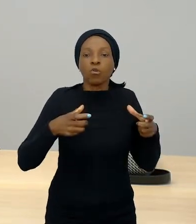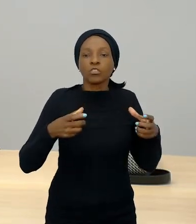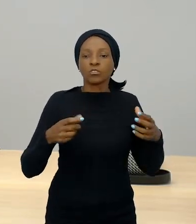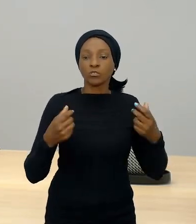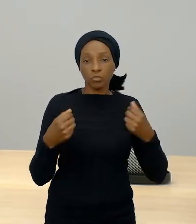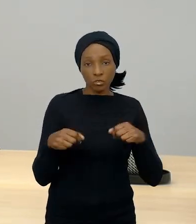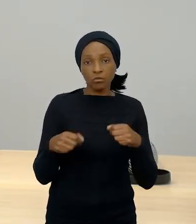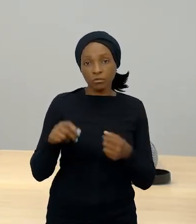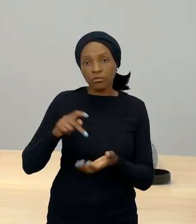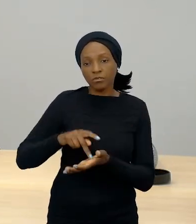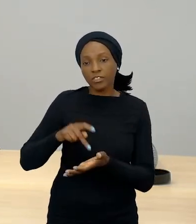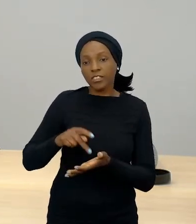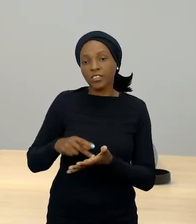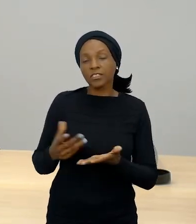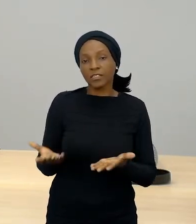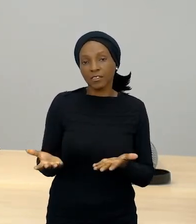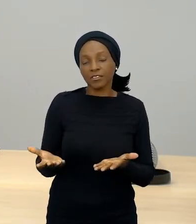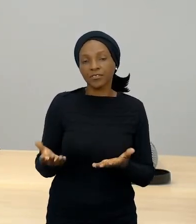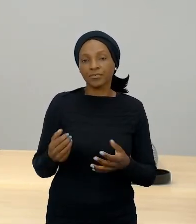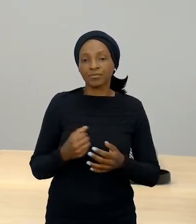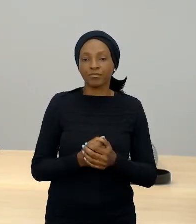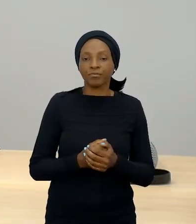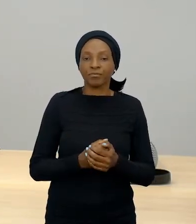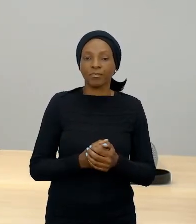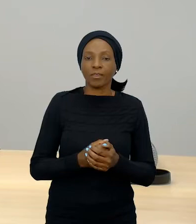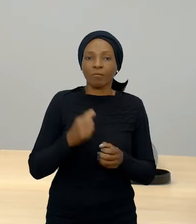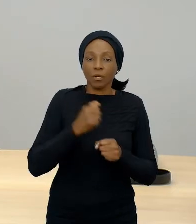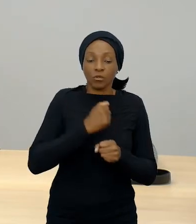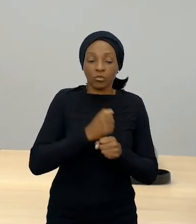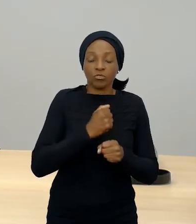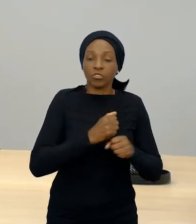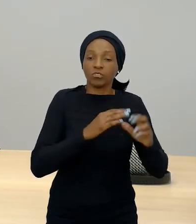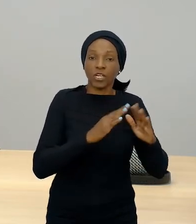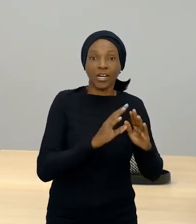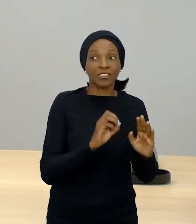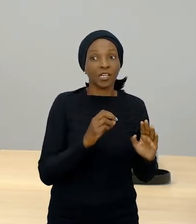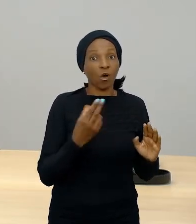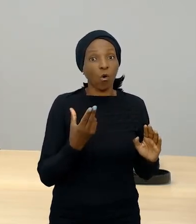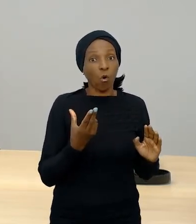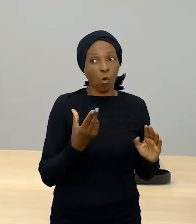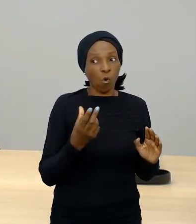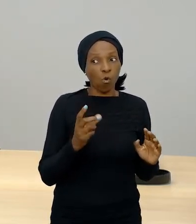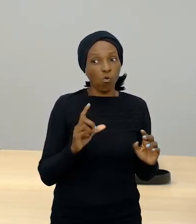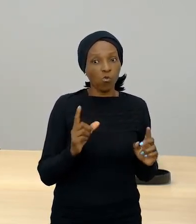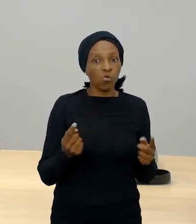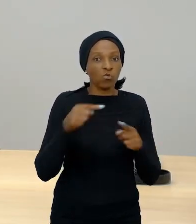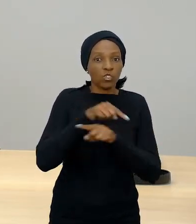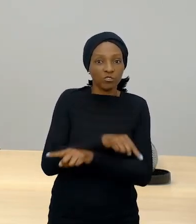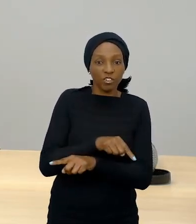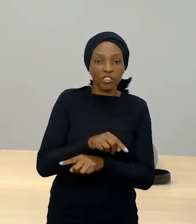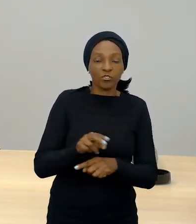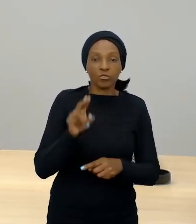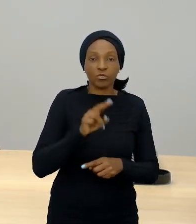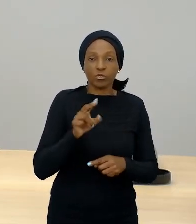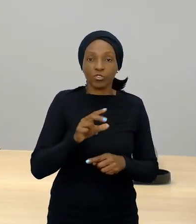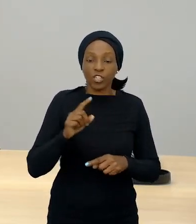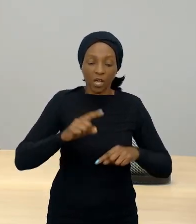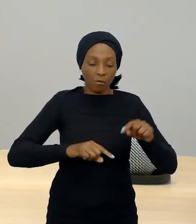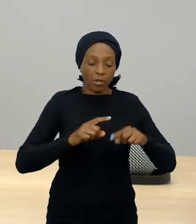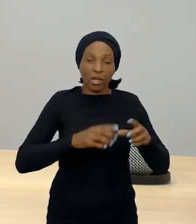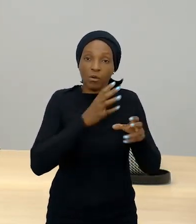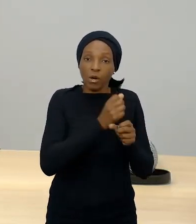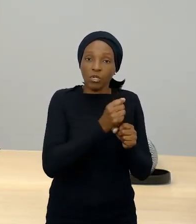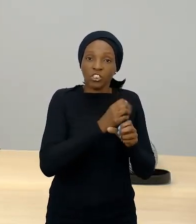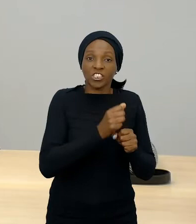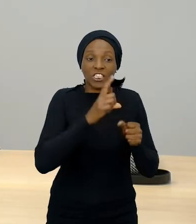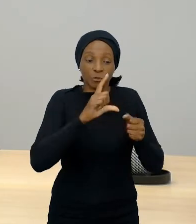necessariamente seria preciso para a construção daquela casa, ou vice-versa, utilizar menos material de estrutura nas